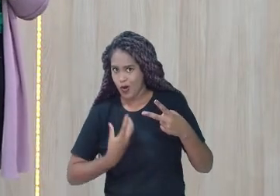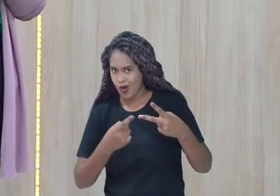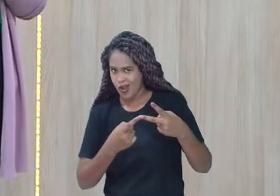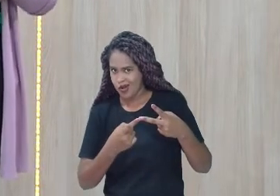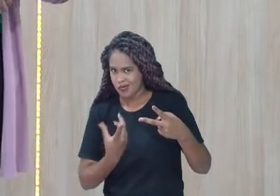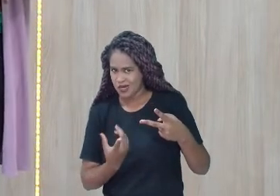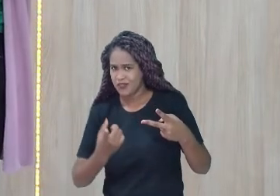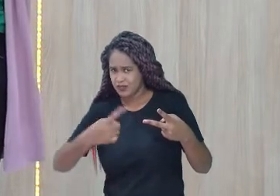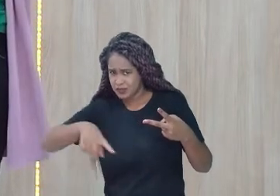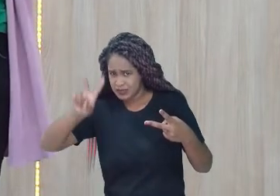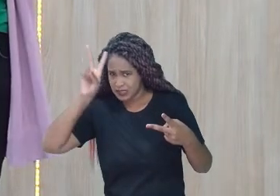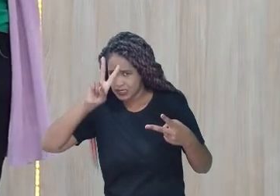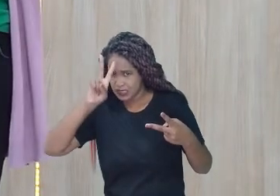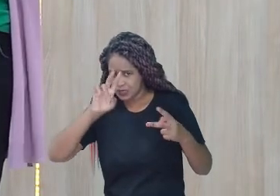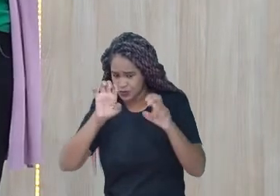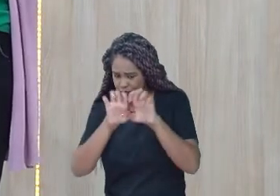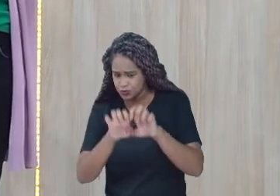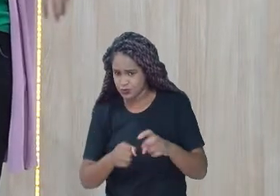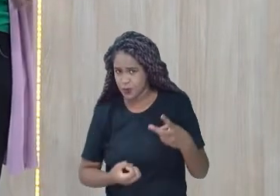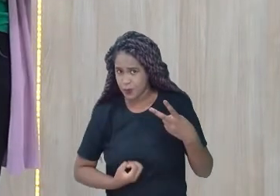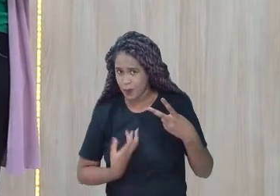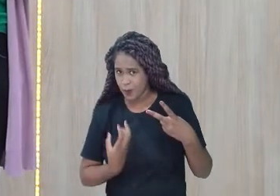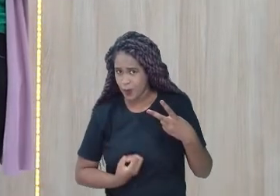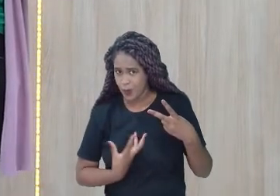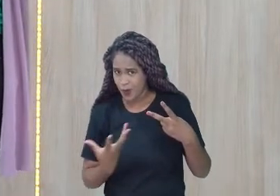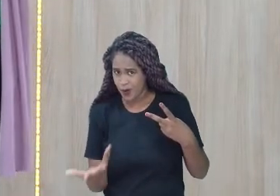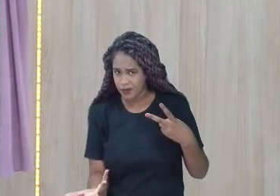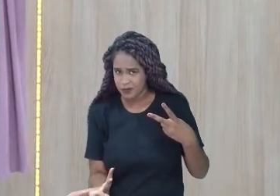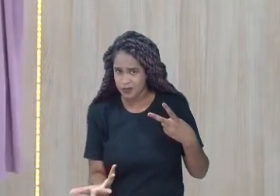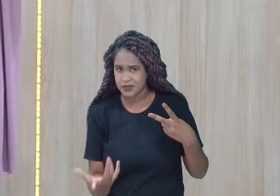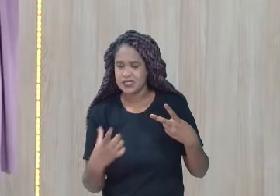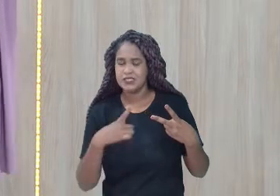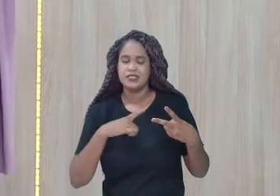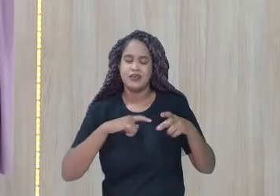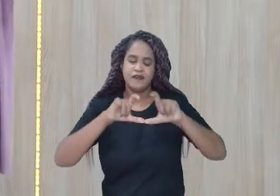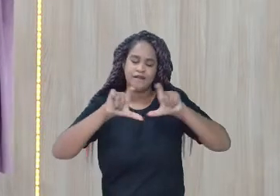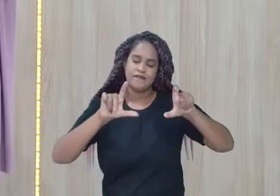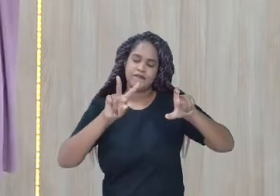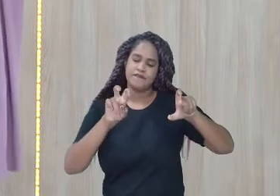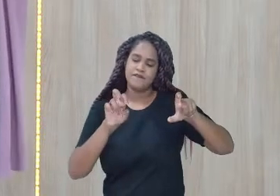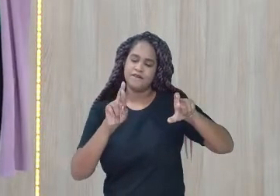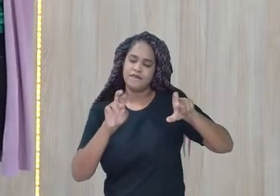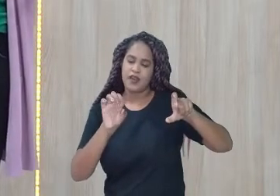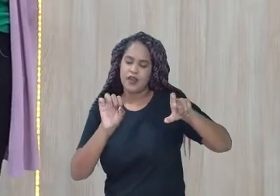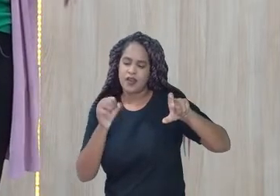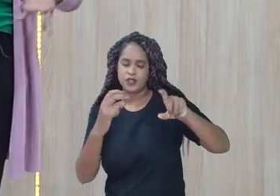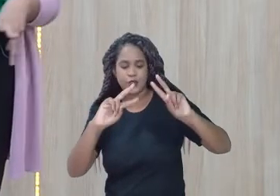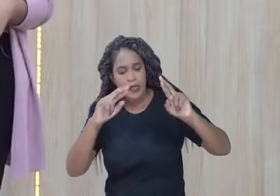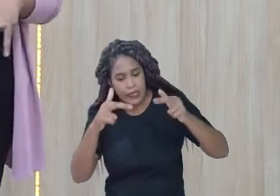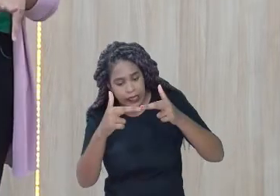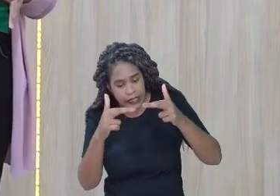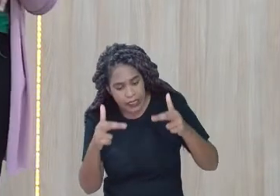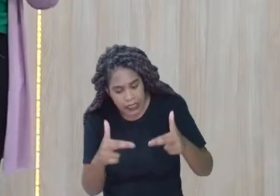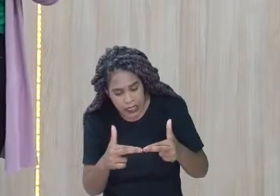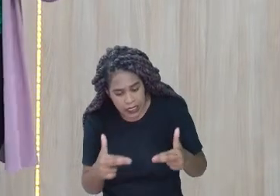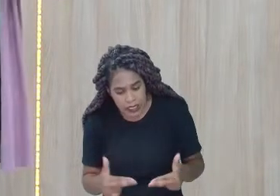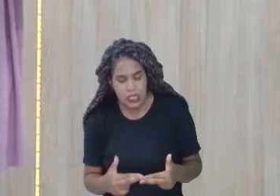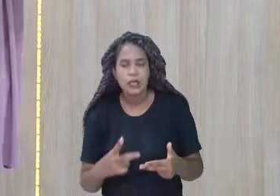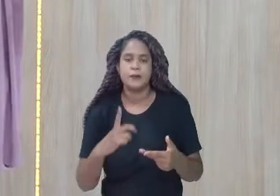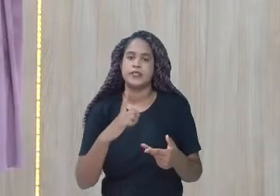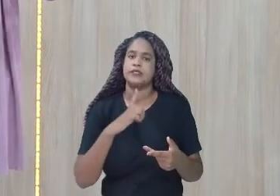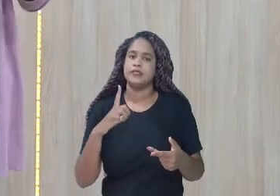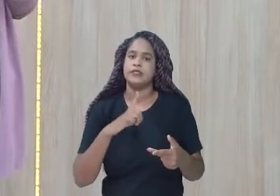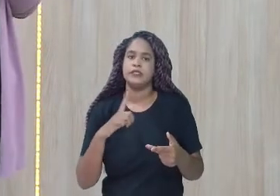um poema, a estrutura do poema, que tem que ter versos rimados, que tem que ter,